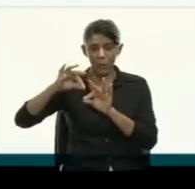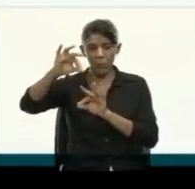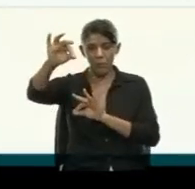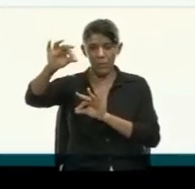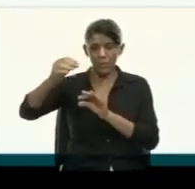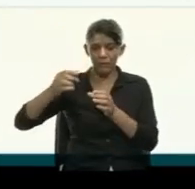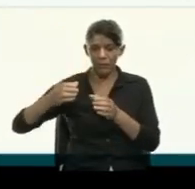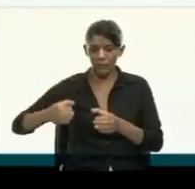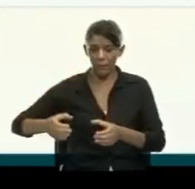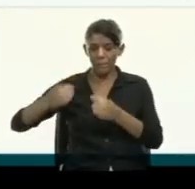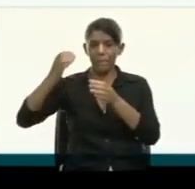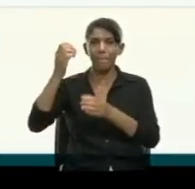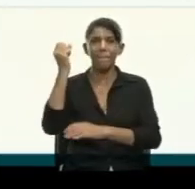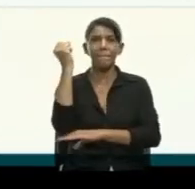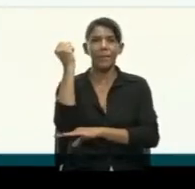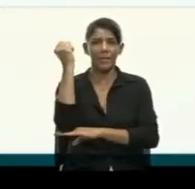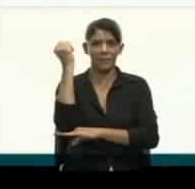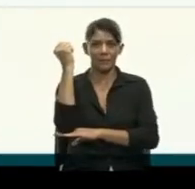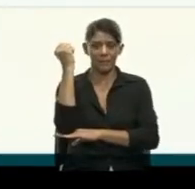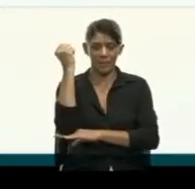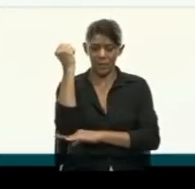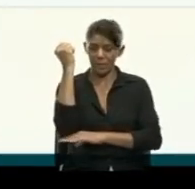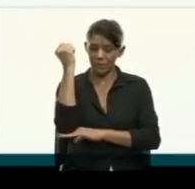na foto. E vai ter uma outra